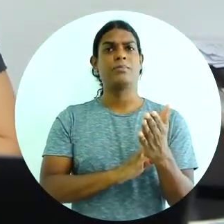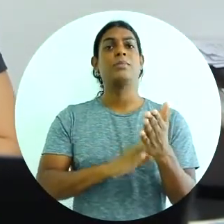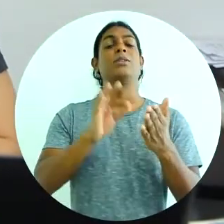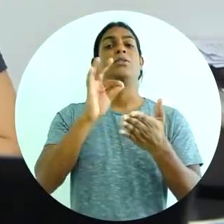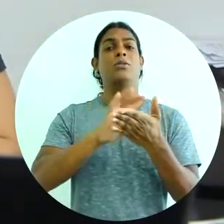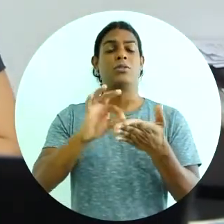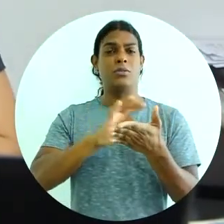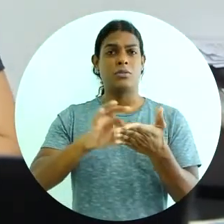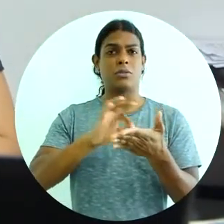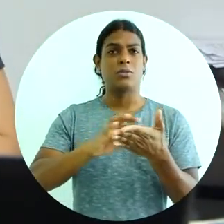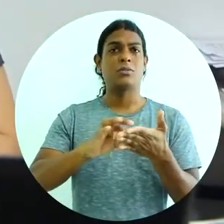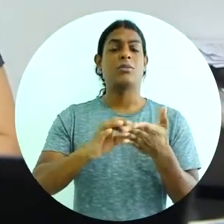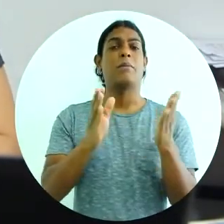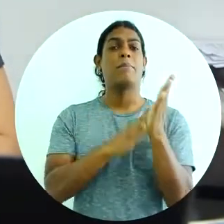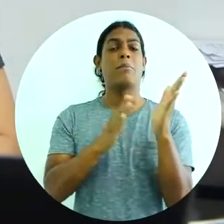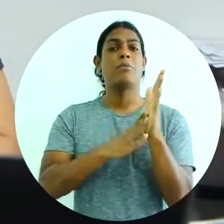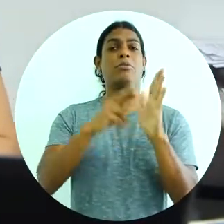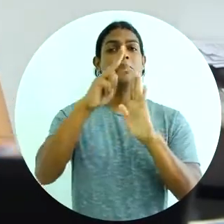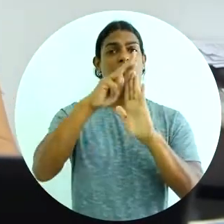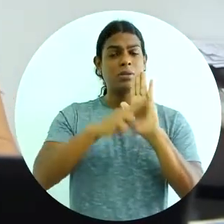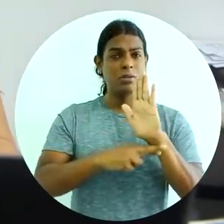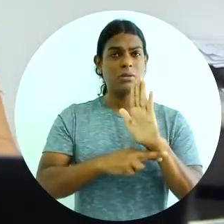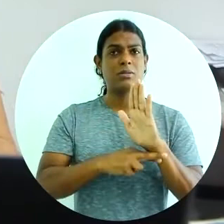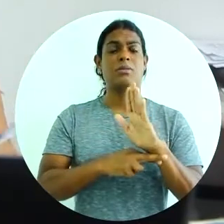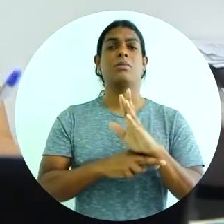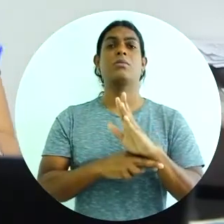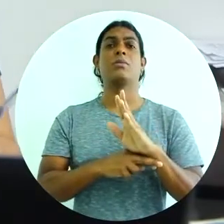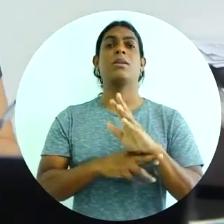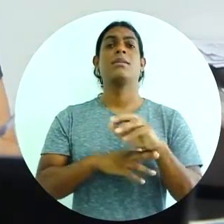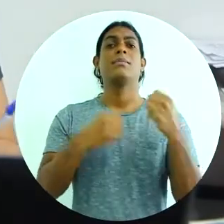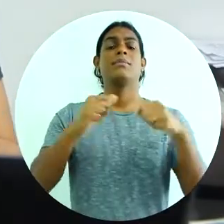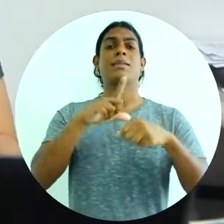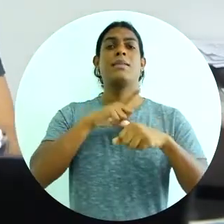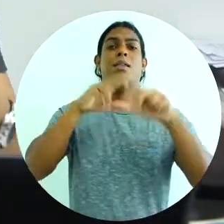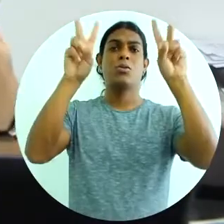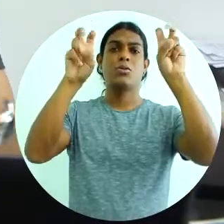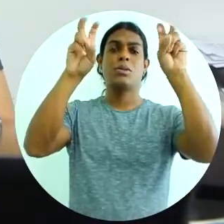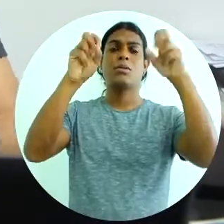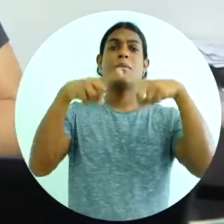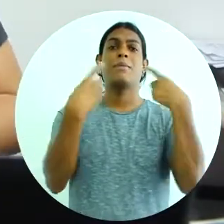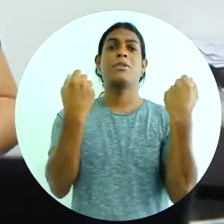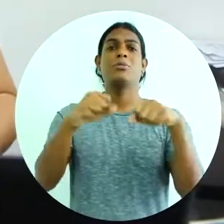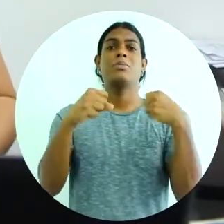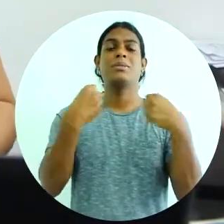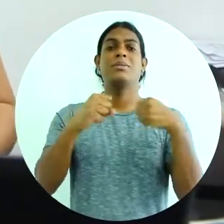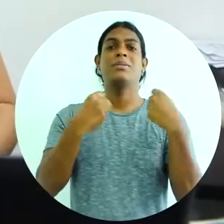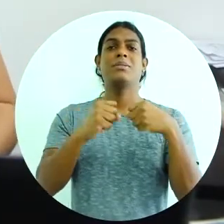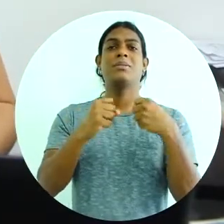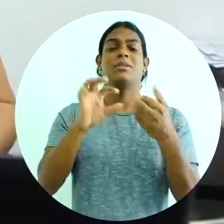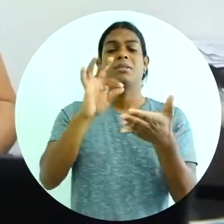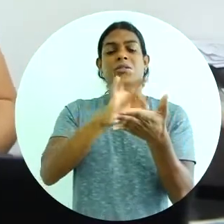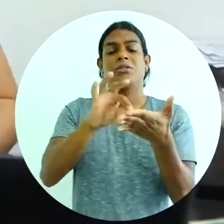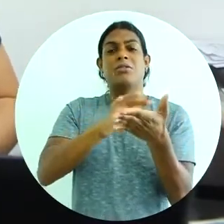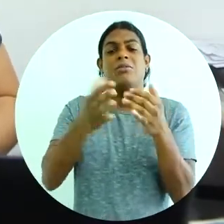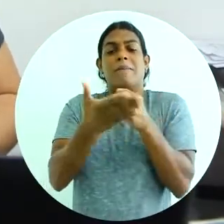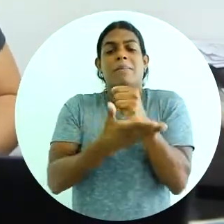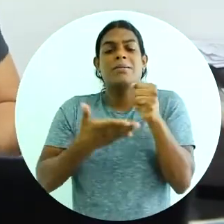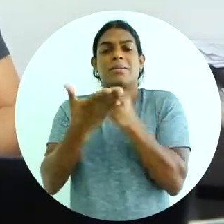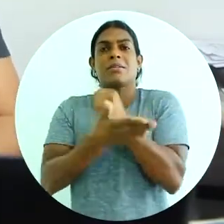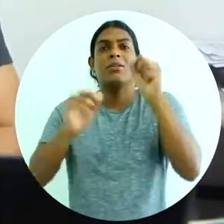de redação que se dá, que tem um tema que você vai ter que analisar, mas tem que cumprir o que se estabelece na sua produção.